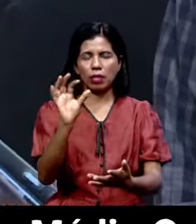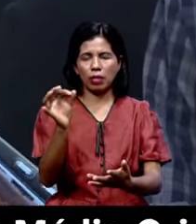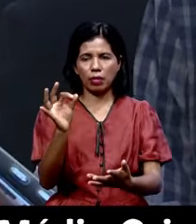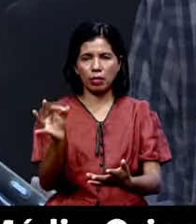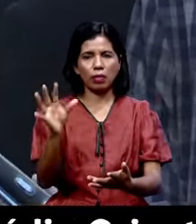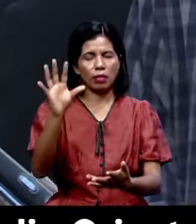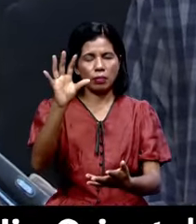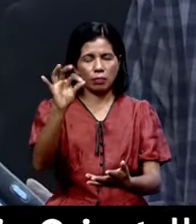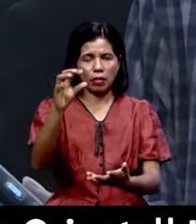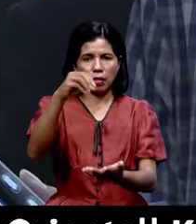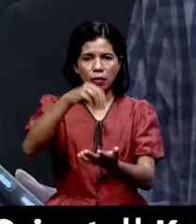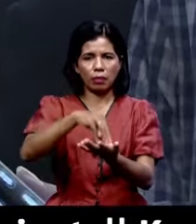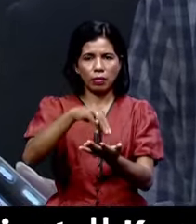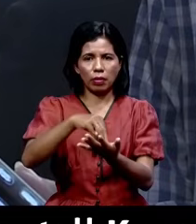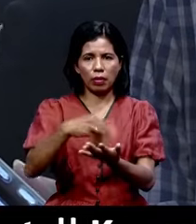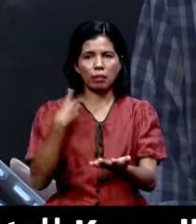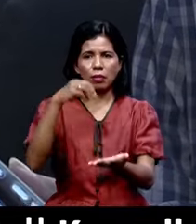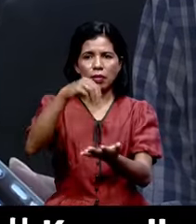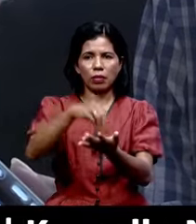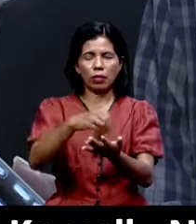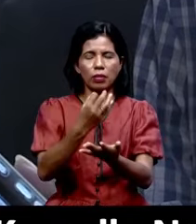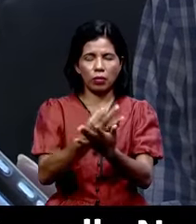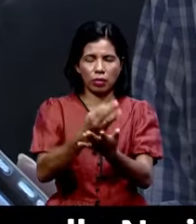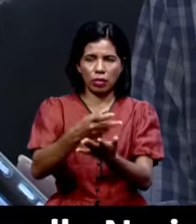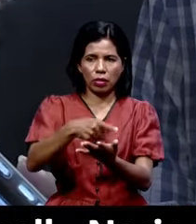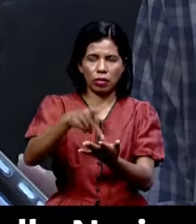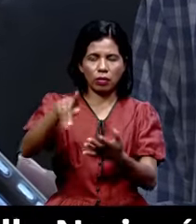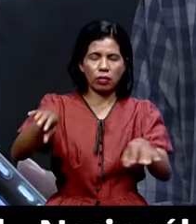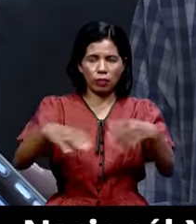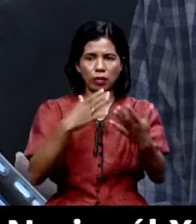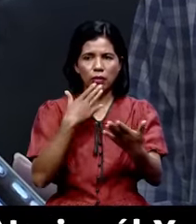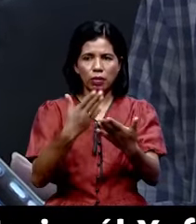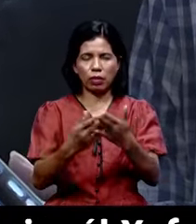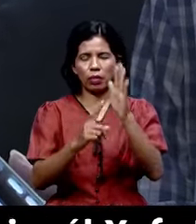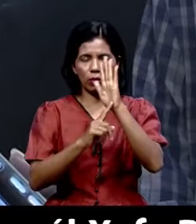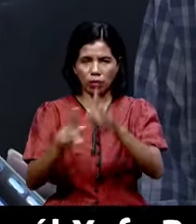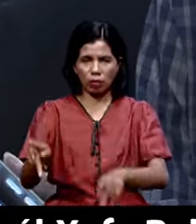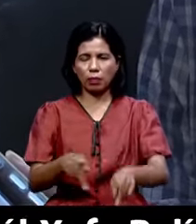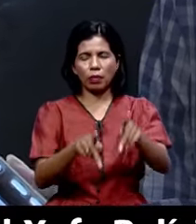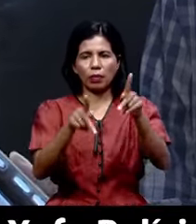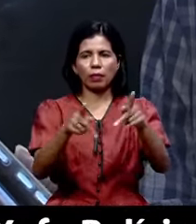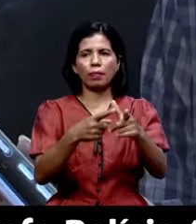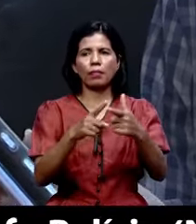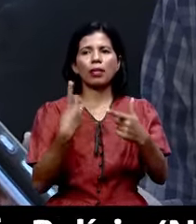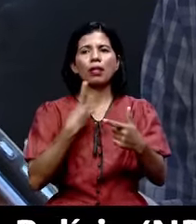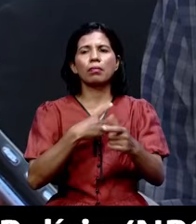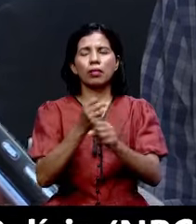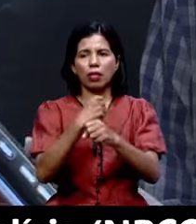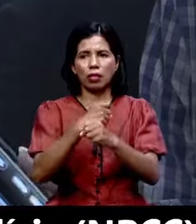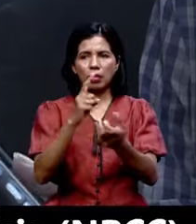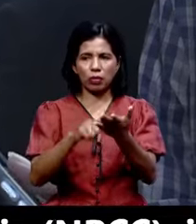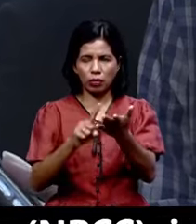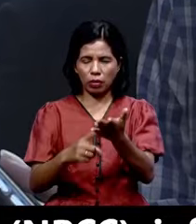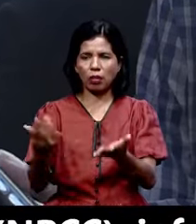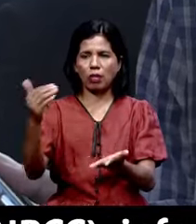ONABA, categoria salário e vencimento, bens e serviços, na transferência pública. E a minha encerrada discussão, fila fale,